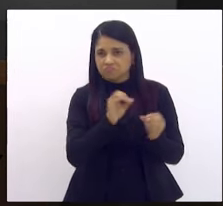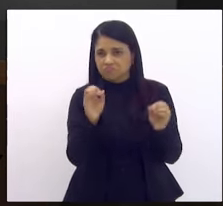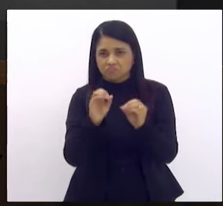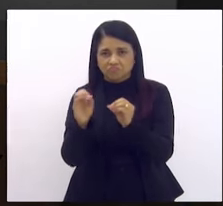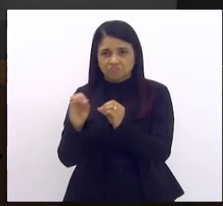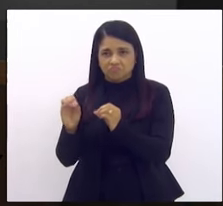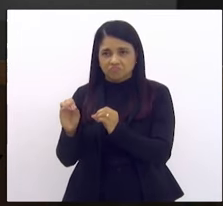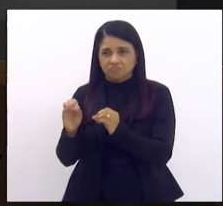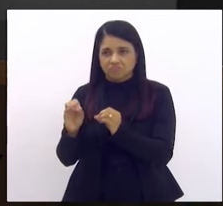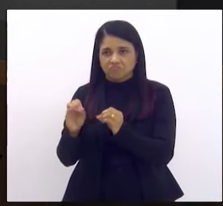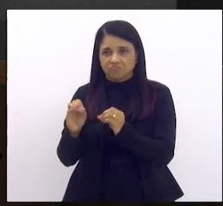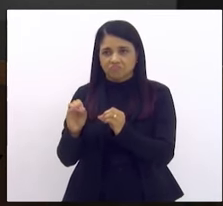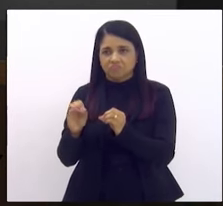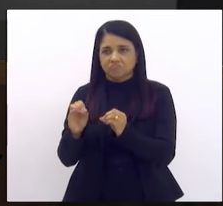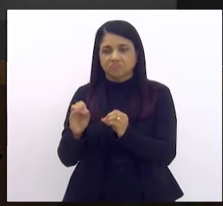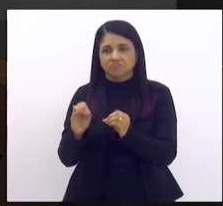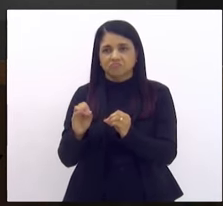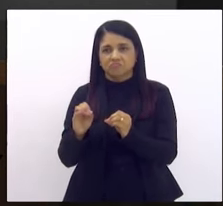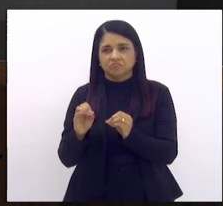entendeu?